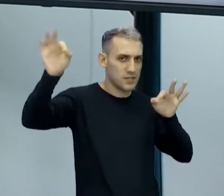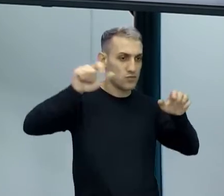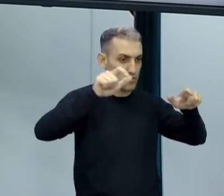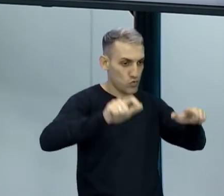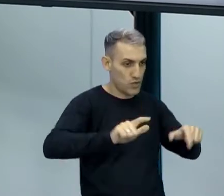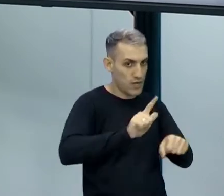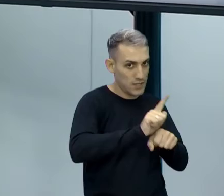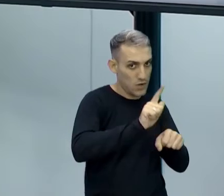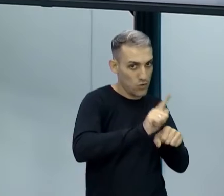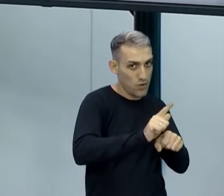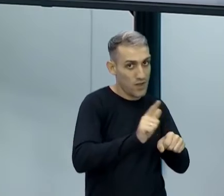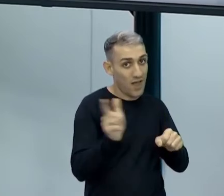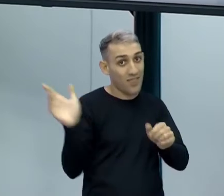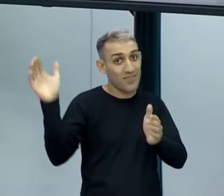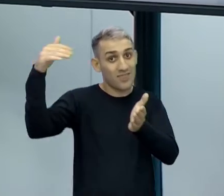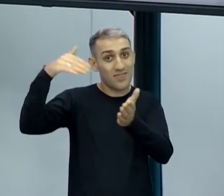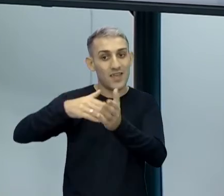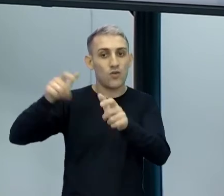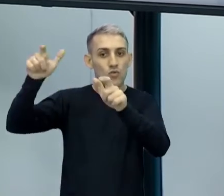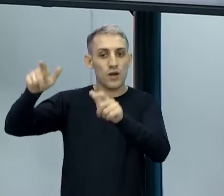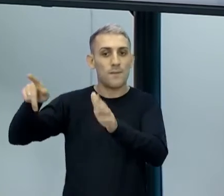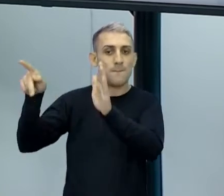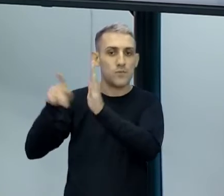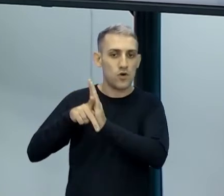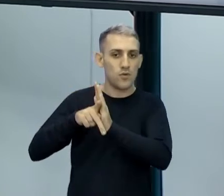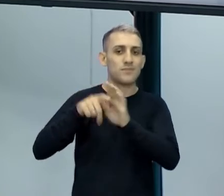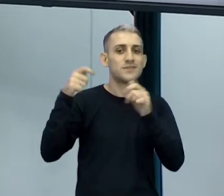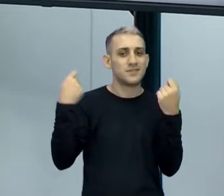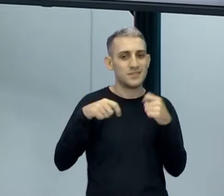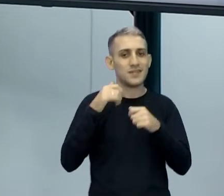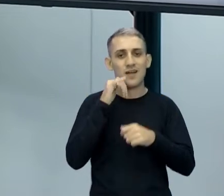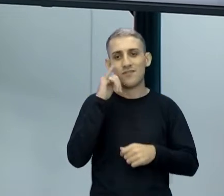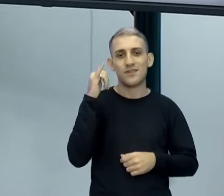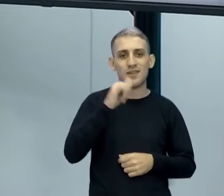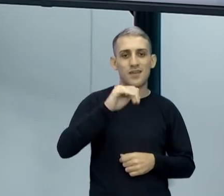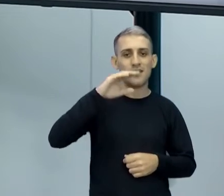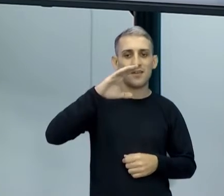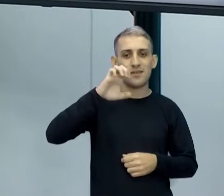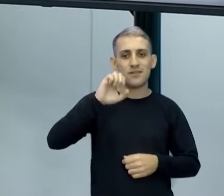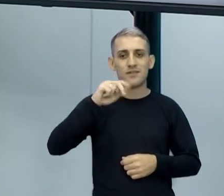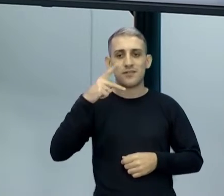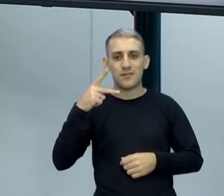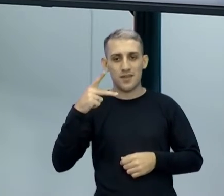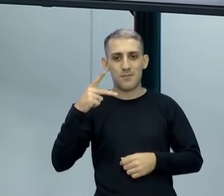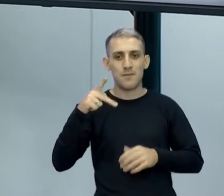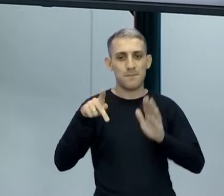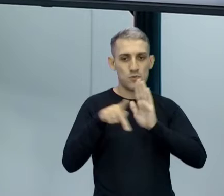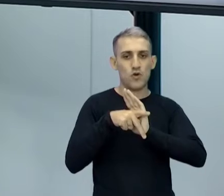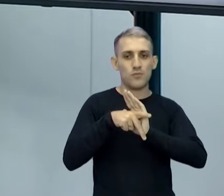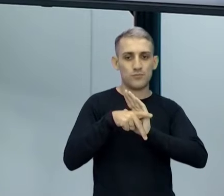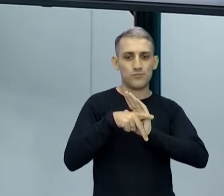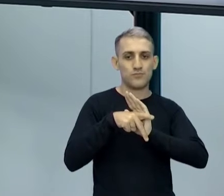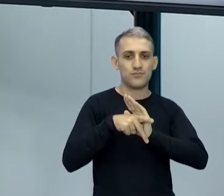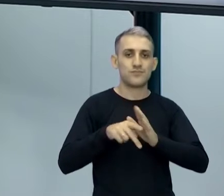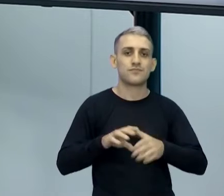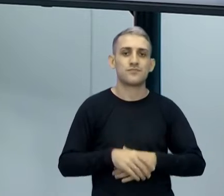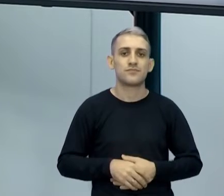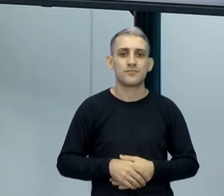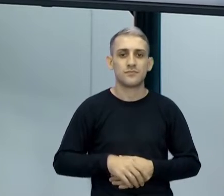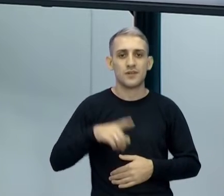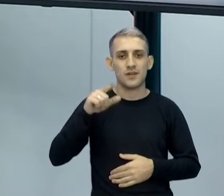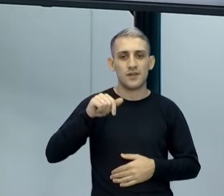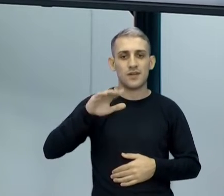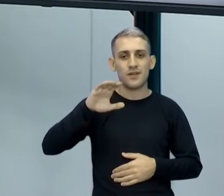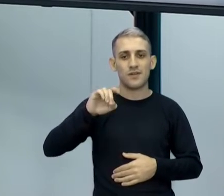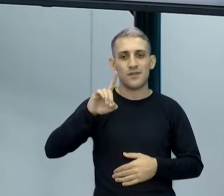da mercadoria até o local de destino, você vai ter que informar o código, né, de endereçamento postal. Código